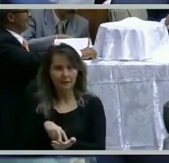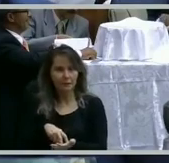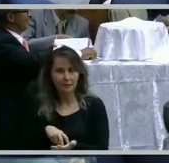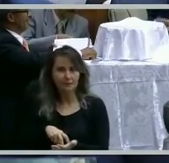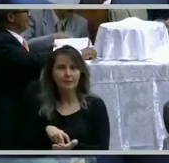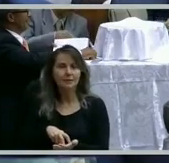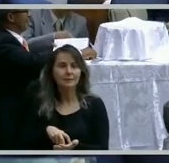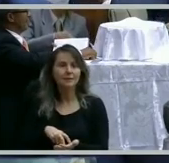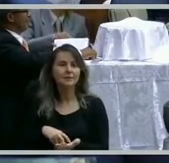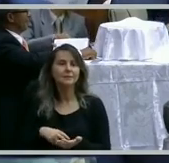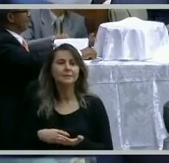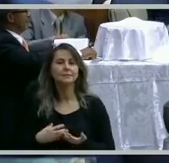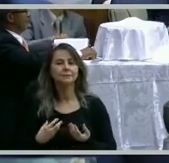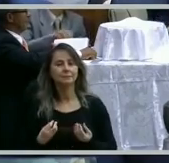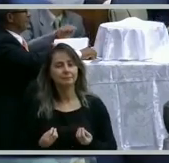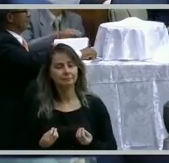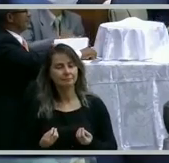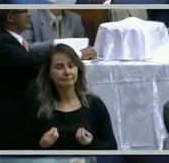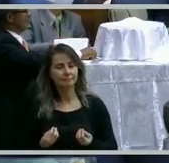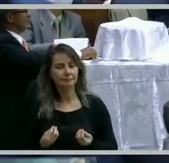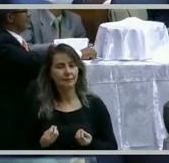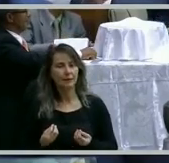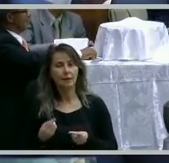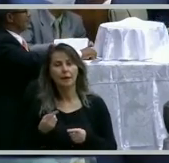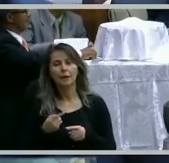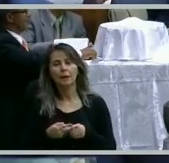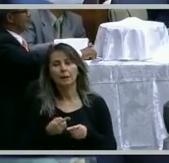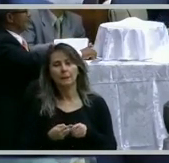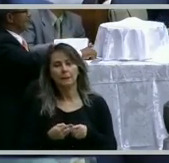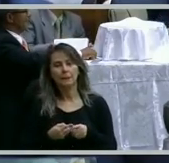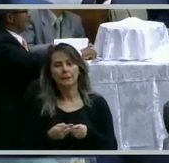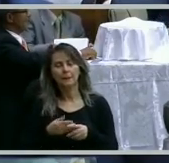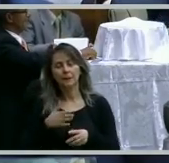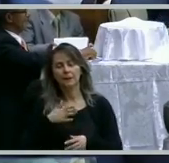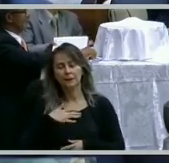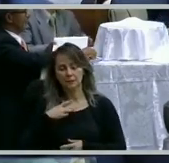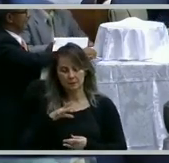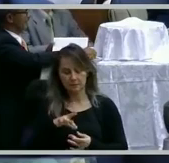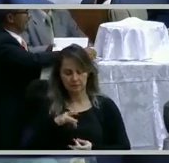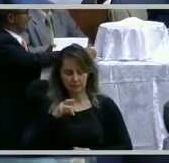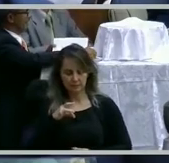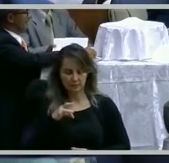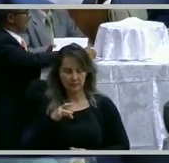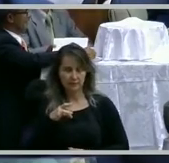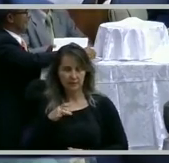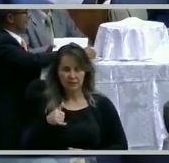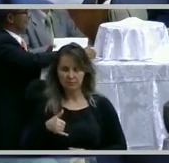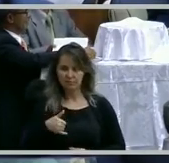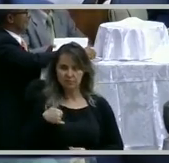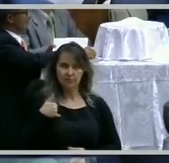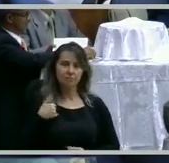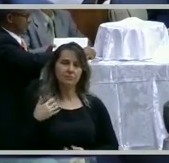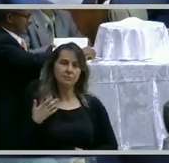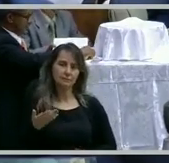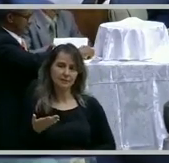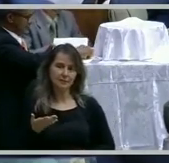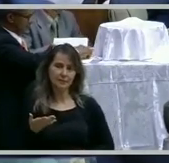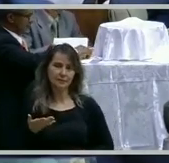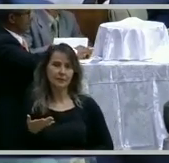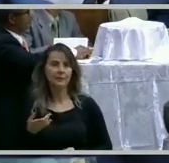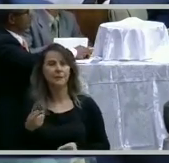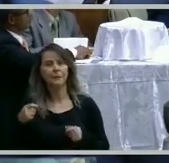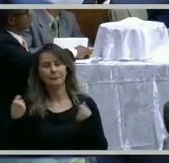como este aqui, é porque a situação espiritual está bem comprometida. Temor e